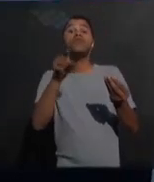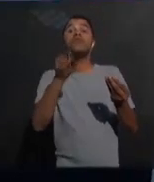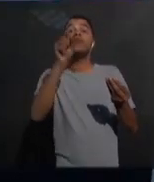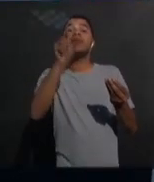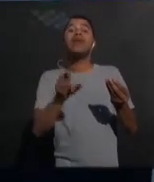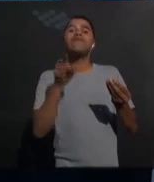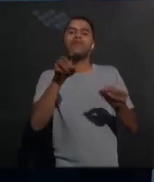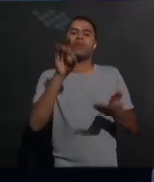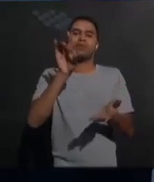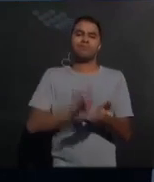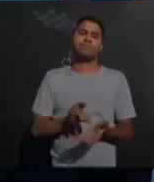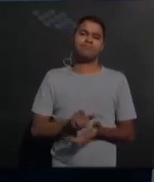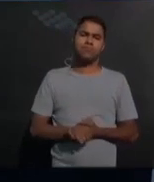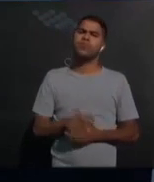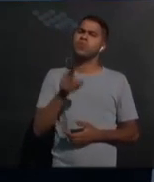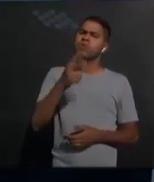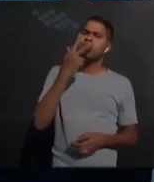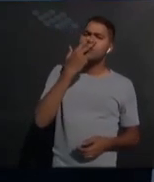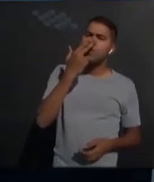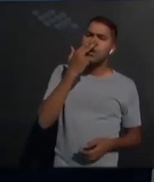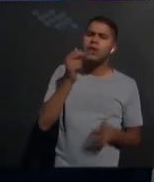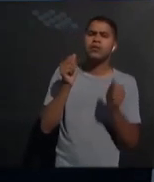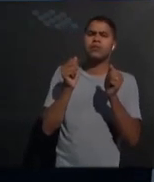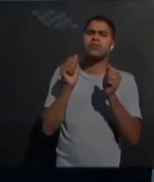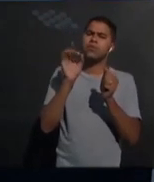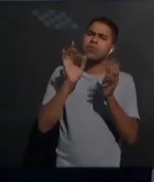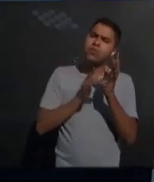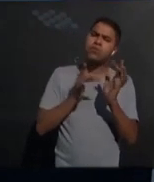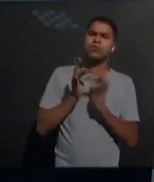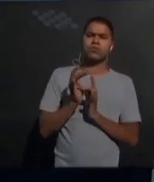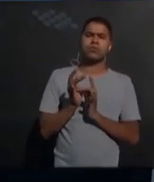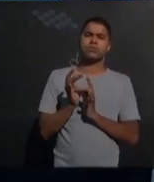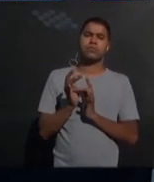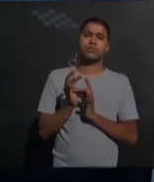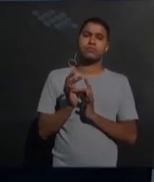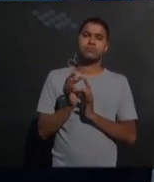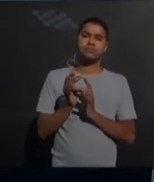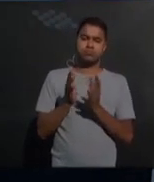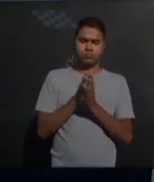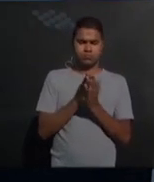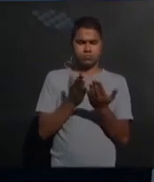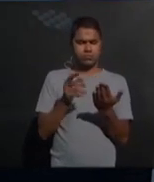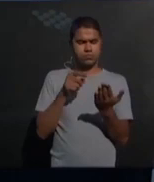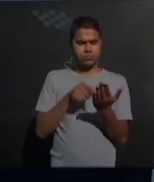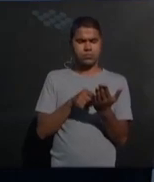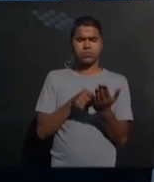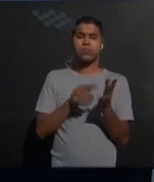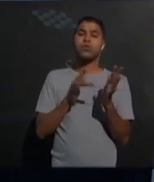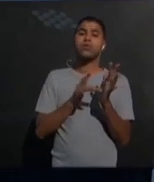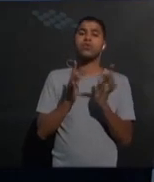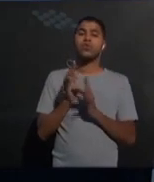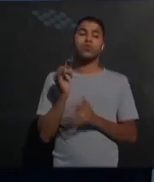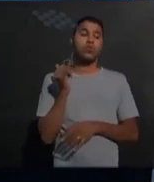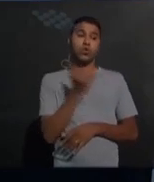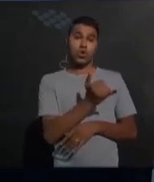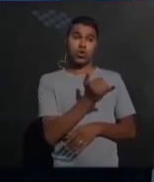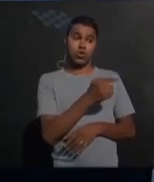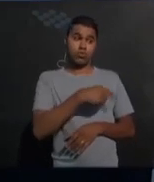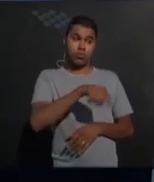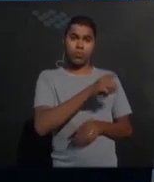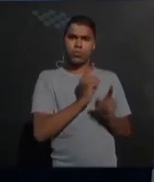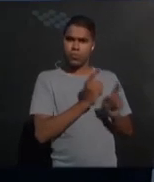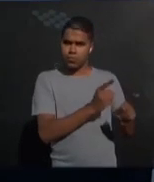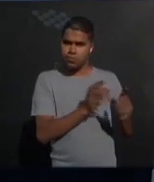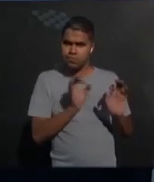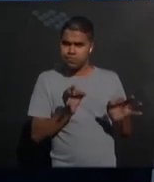quem você é se pareça com jesus essa palavra que deus jesus disse para os discípulos dele não